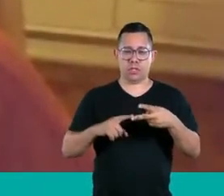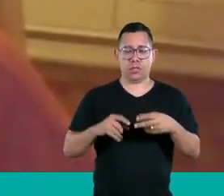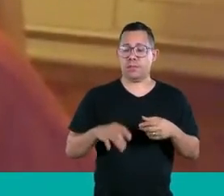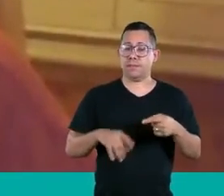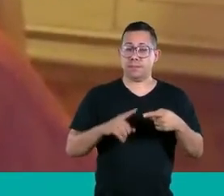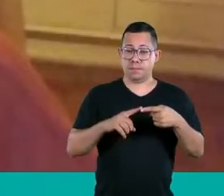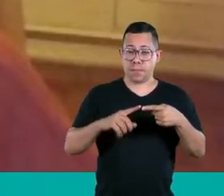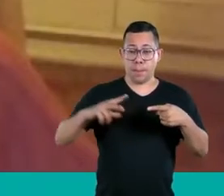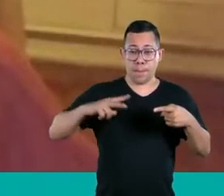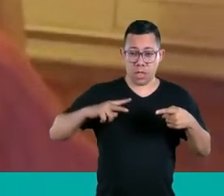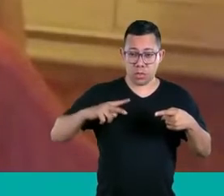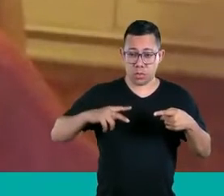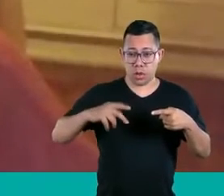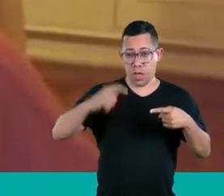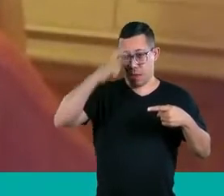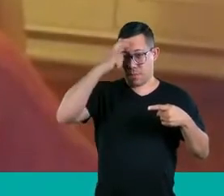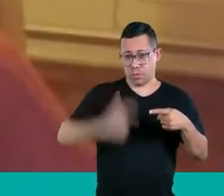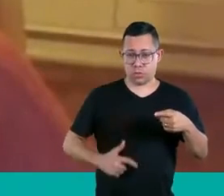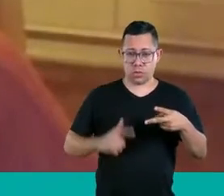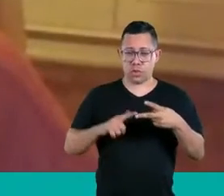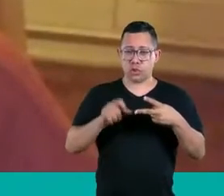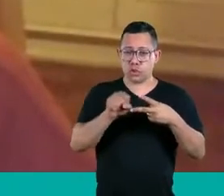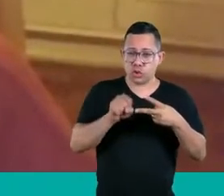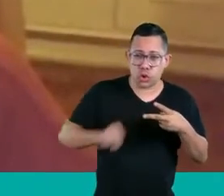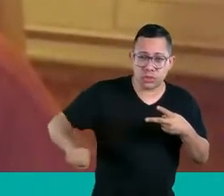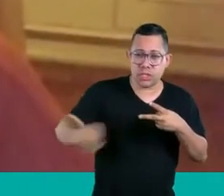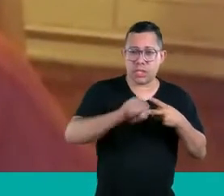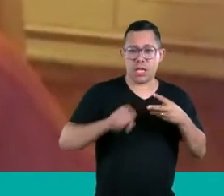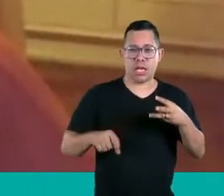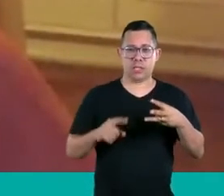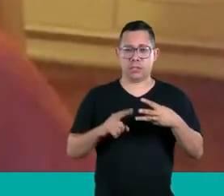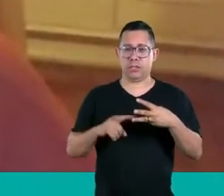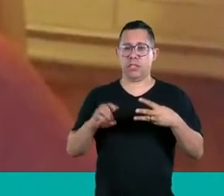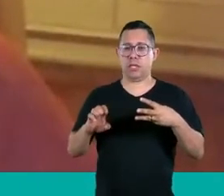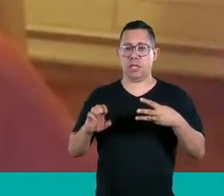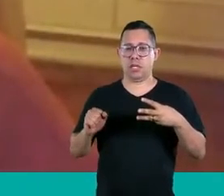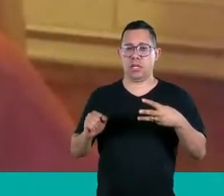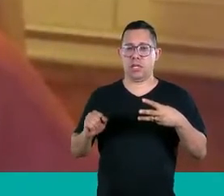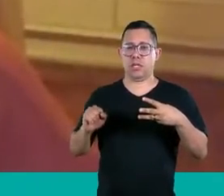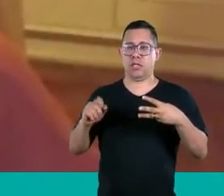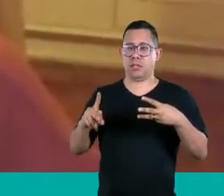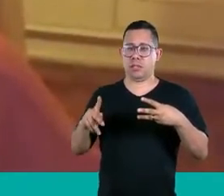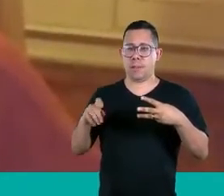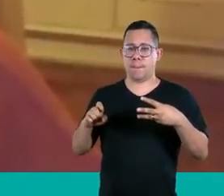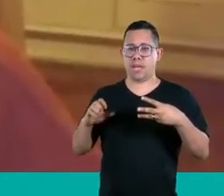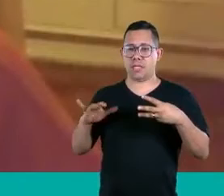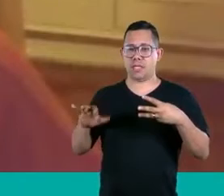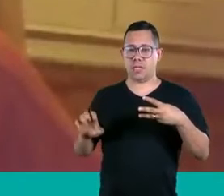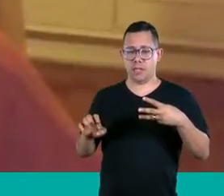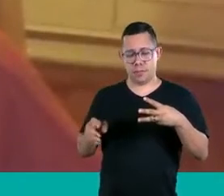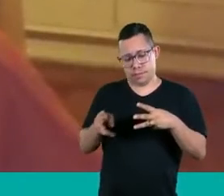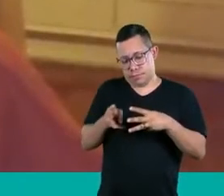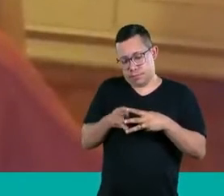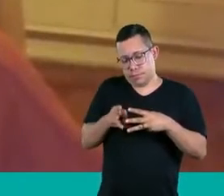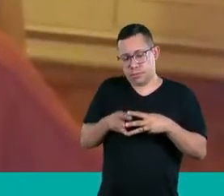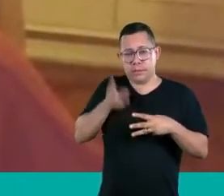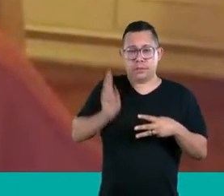Essa tríade acompanha uma ética também em sua tríplice dimensão,